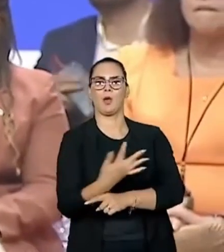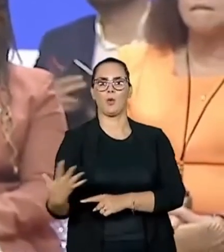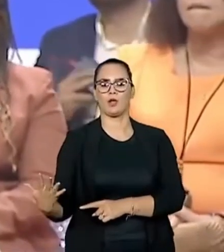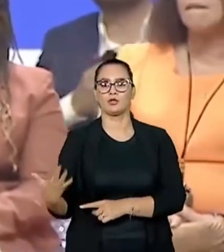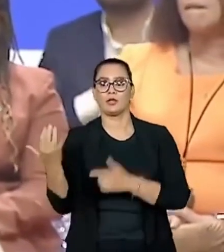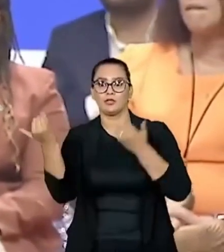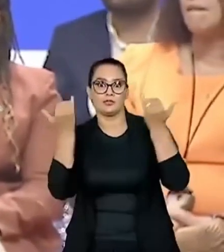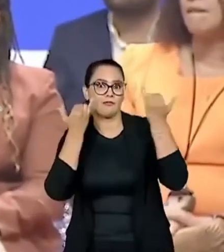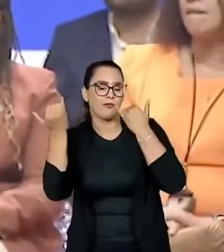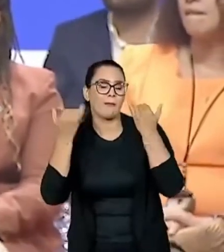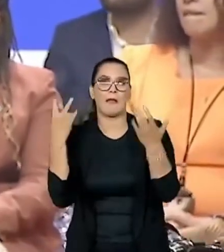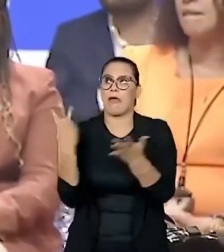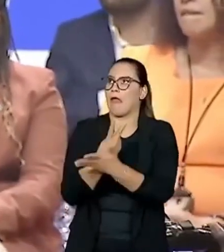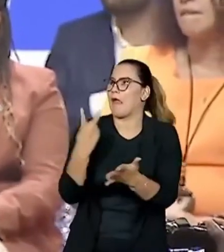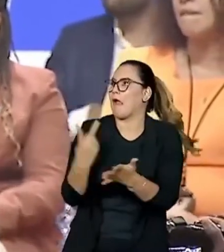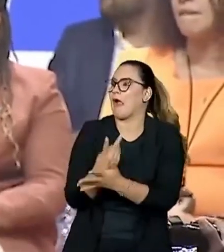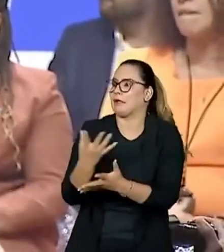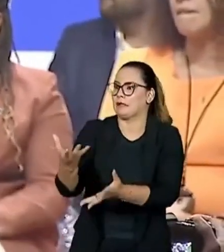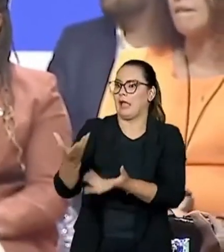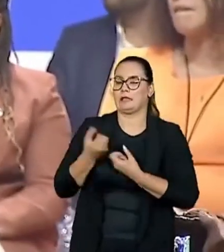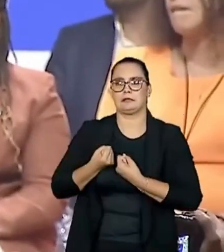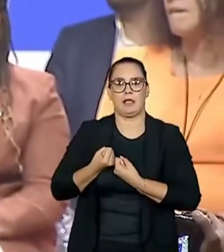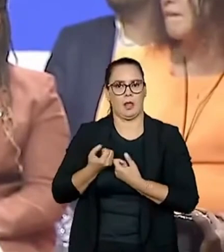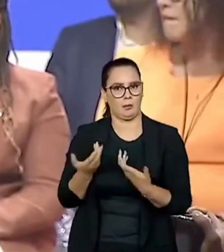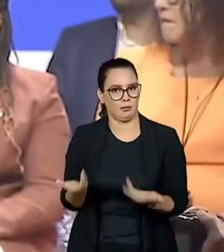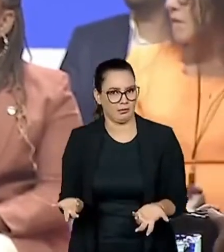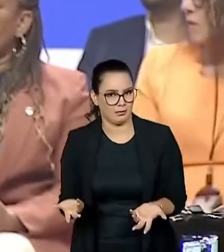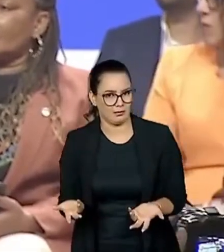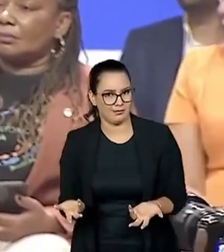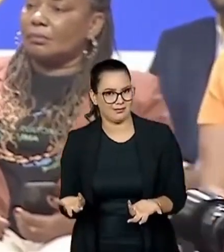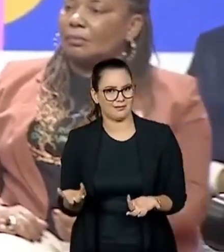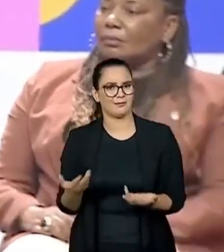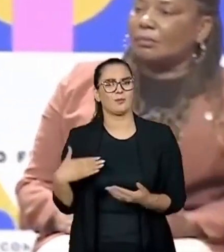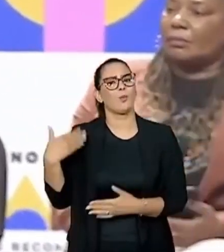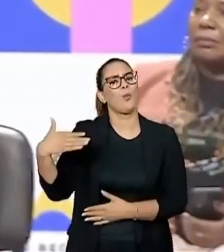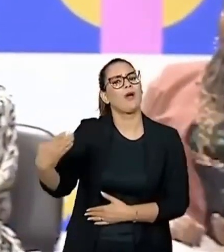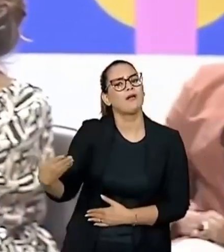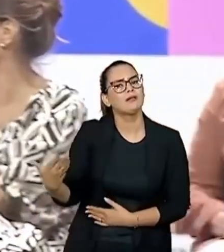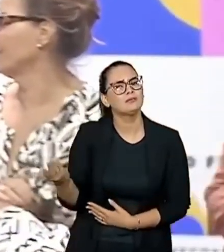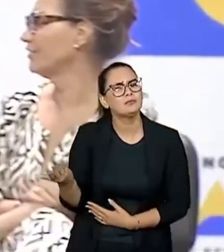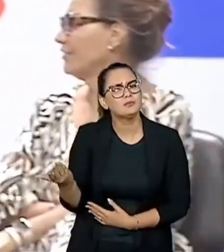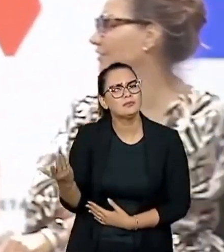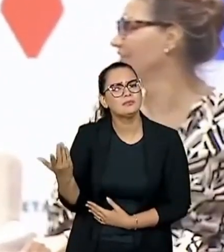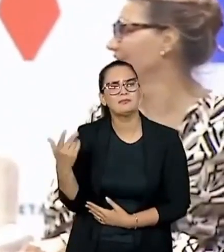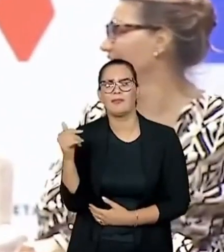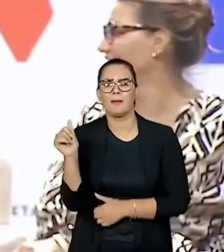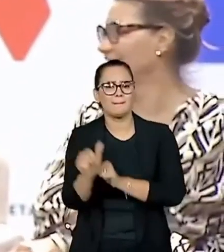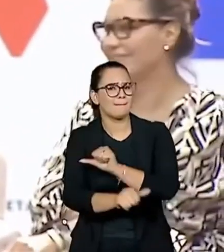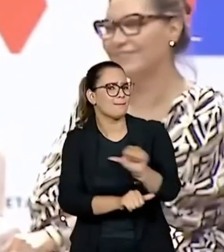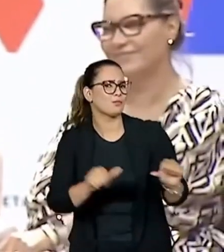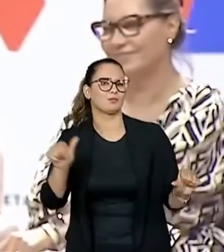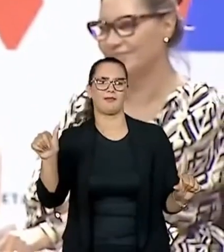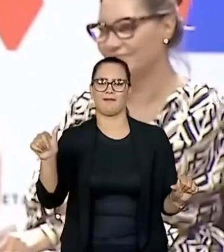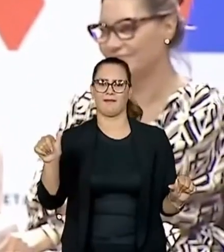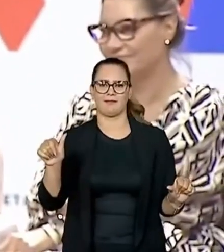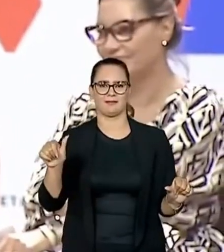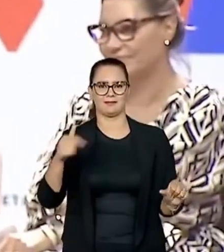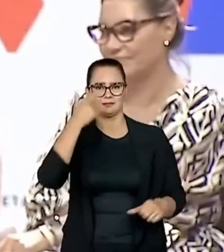de informações erradas que ela recebe. Quando é que a gente vai virar agente